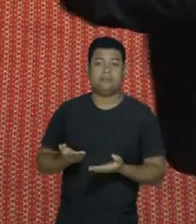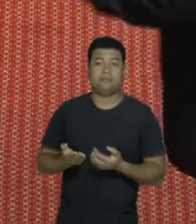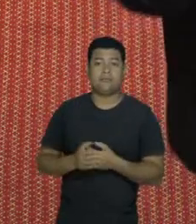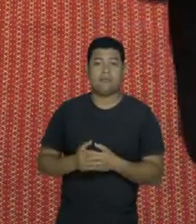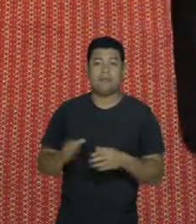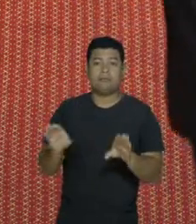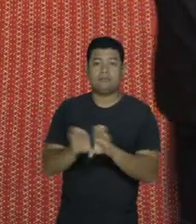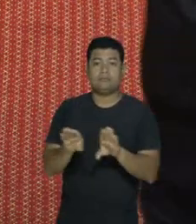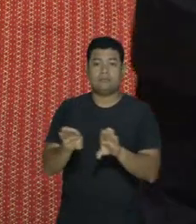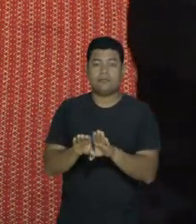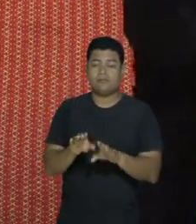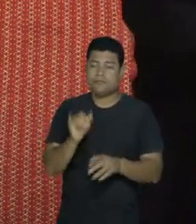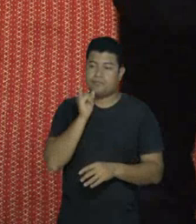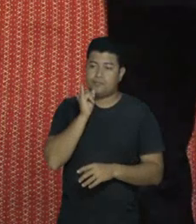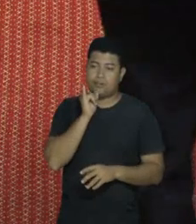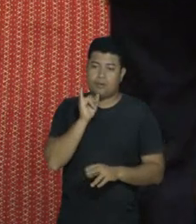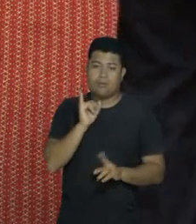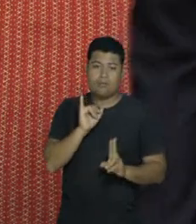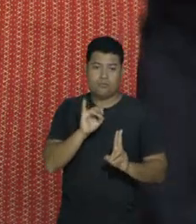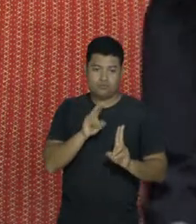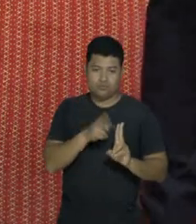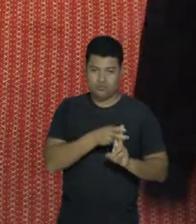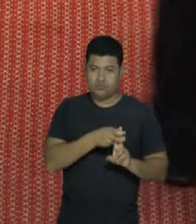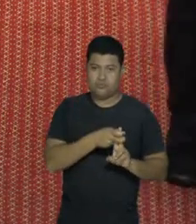SUS também tem